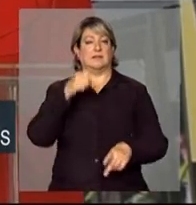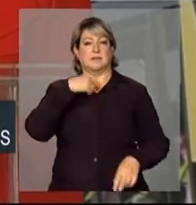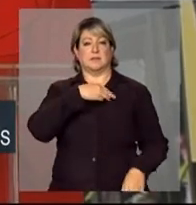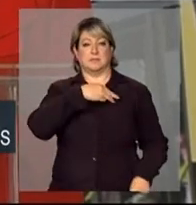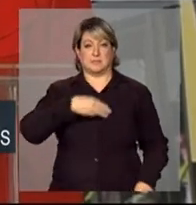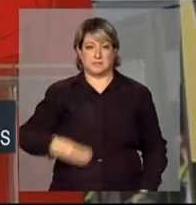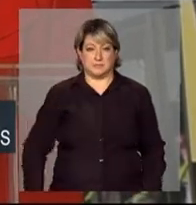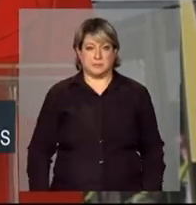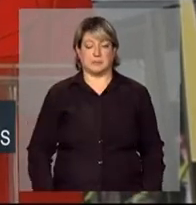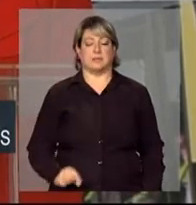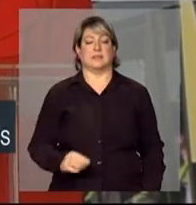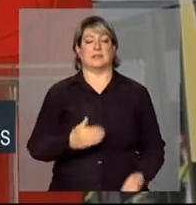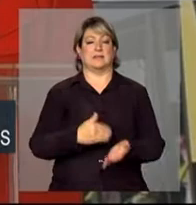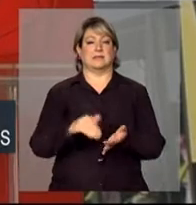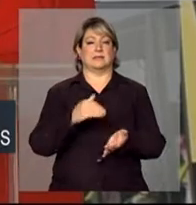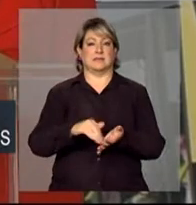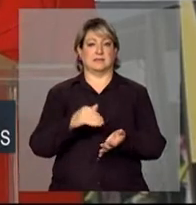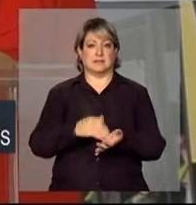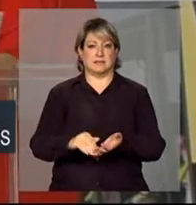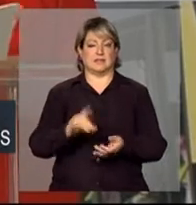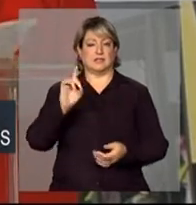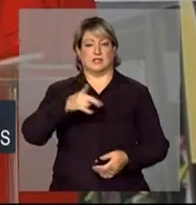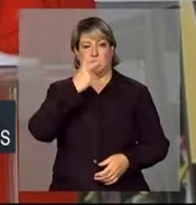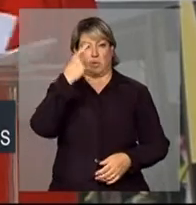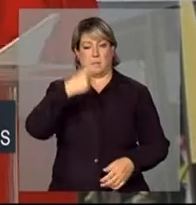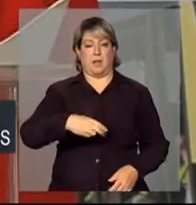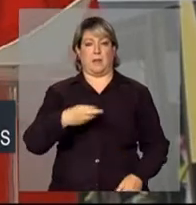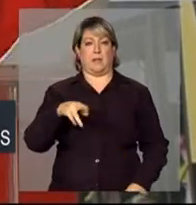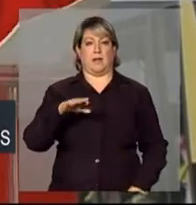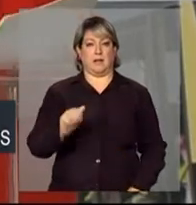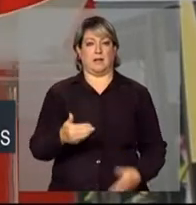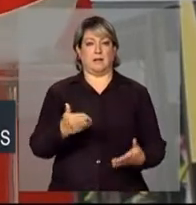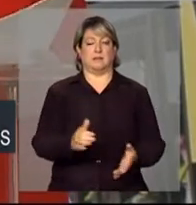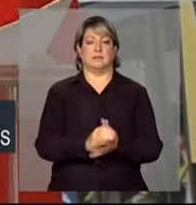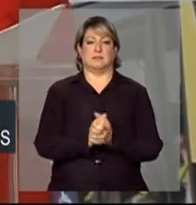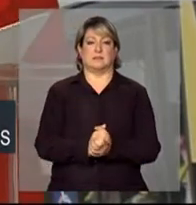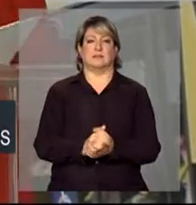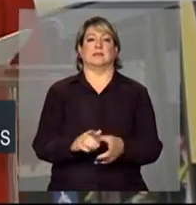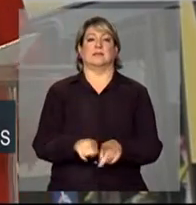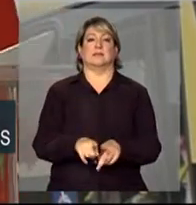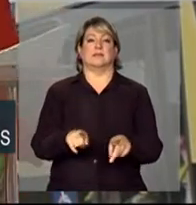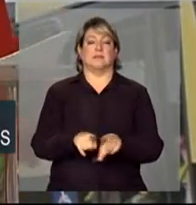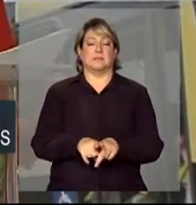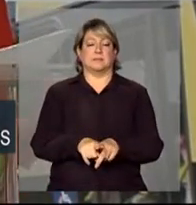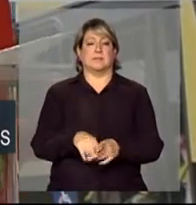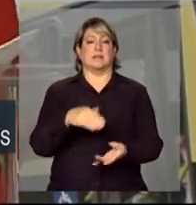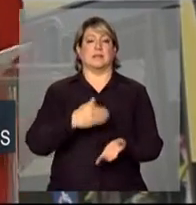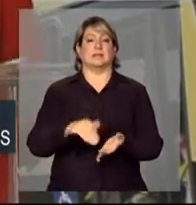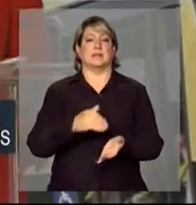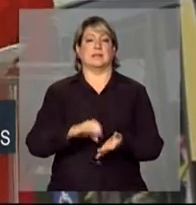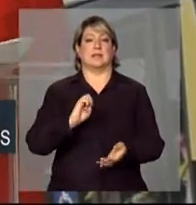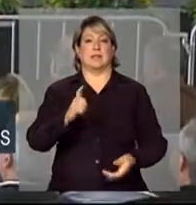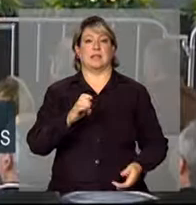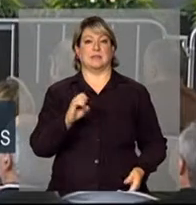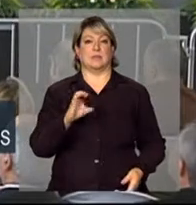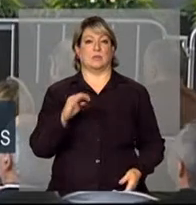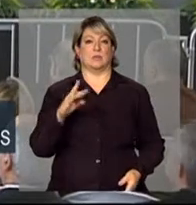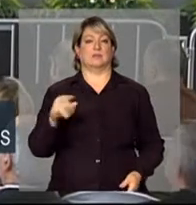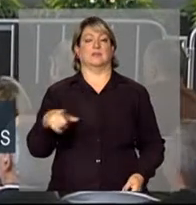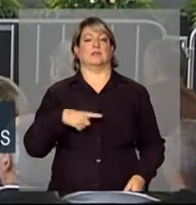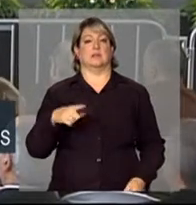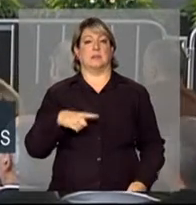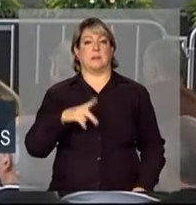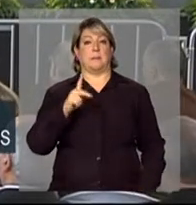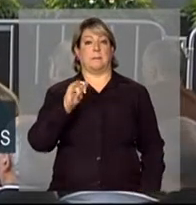ministra Maria do Rosário, da Secretaria dos Direitos Humanos, o nosso secretário executivo da Educação, Henrique